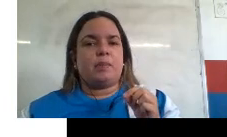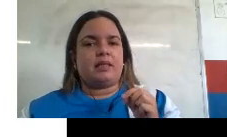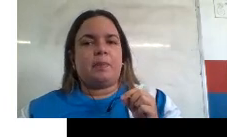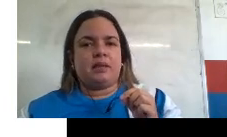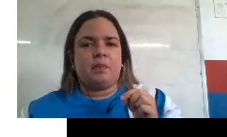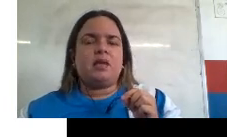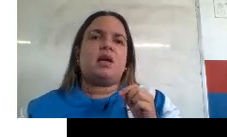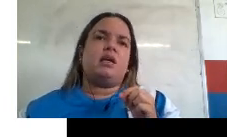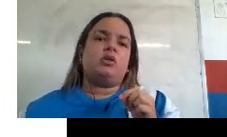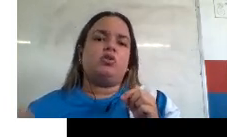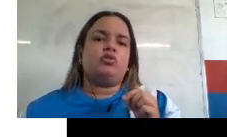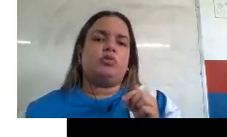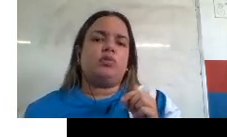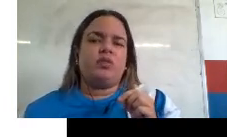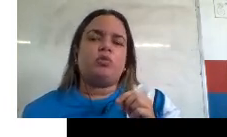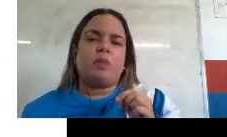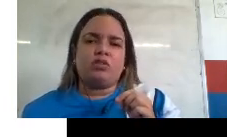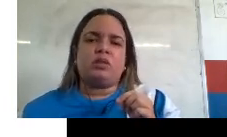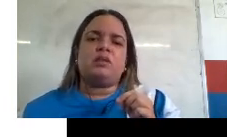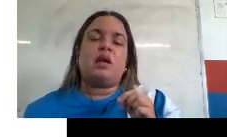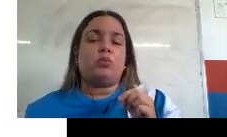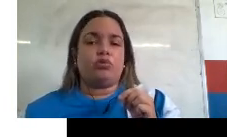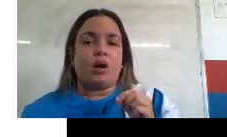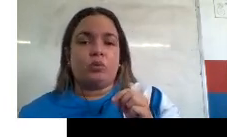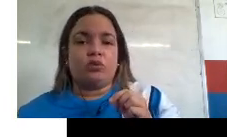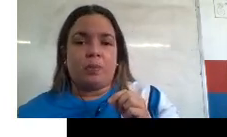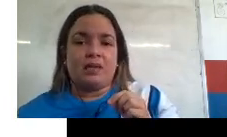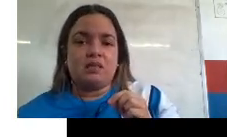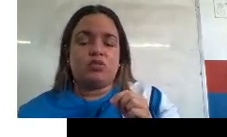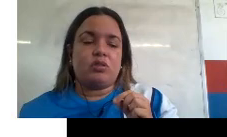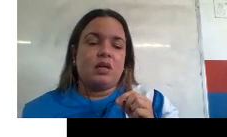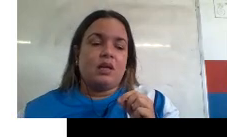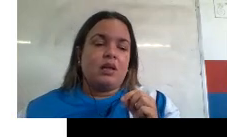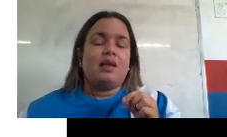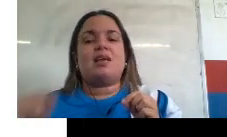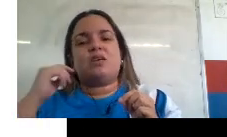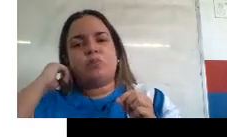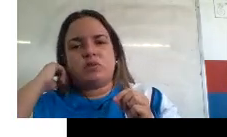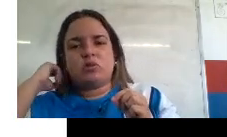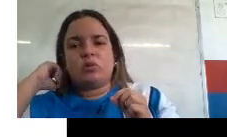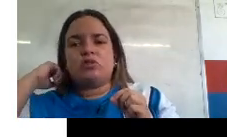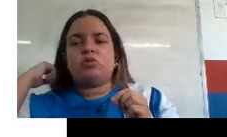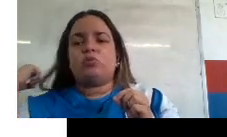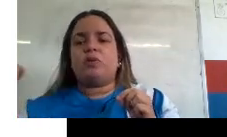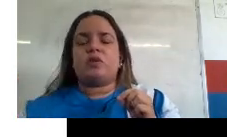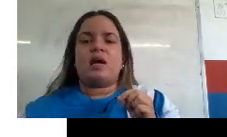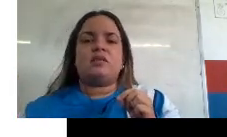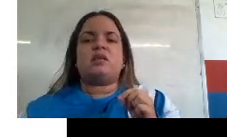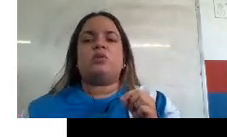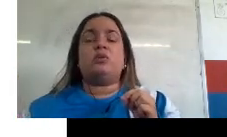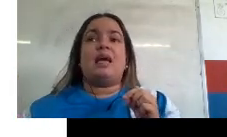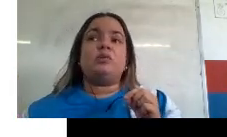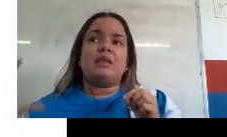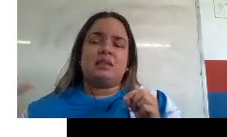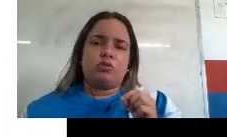essa época da pandemia e nós vimos bastante, né? Alguns países em que as pessoas, os profissionais